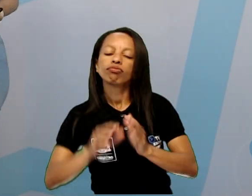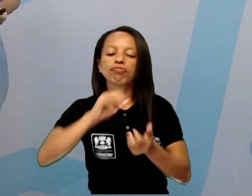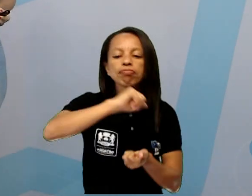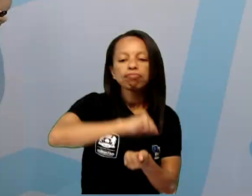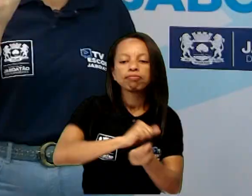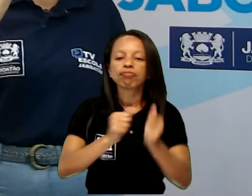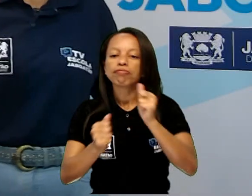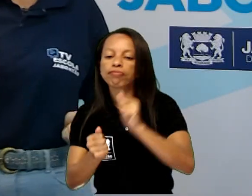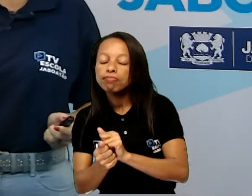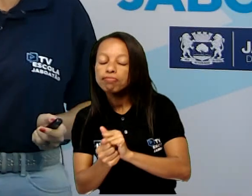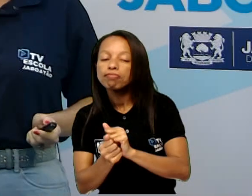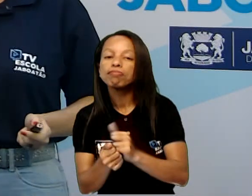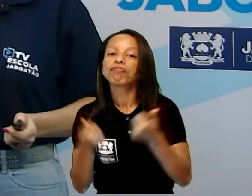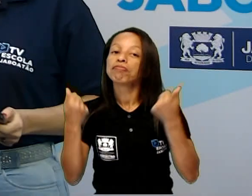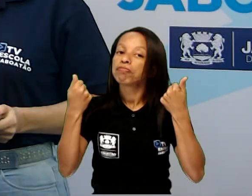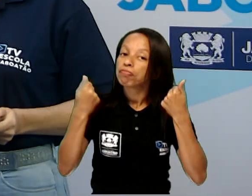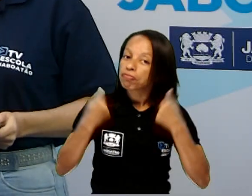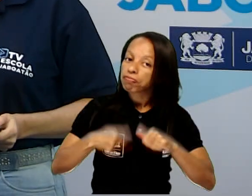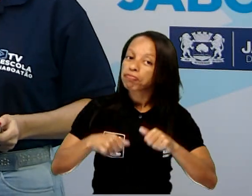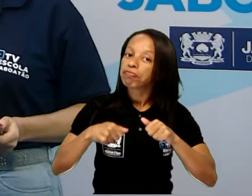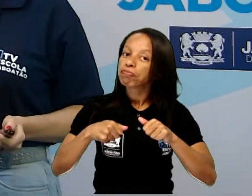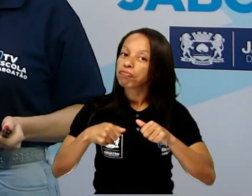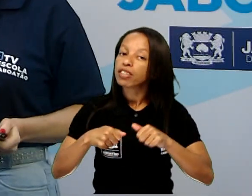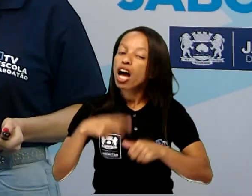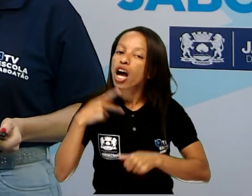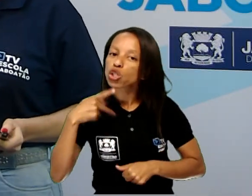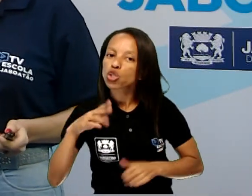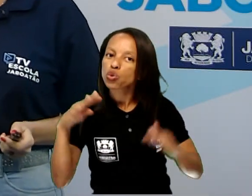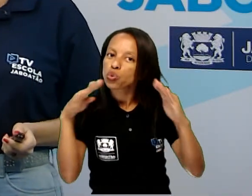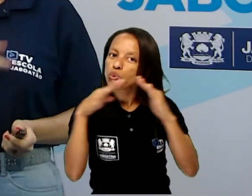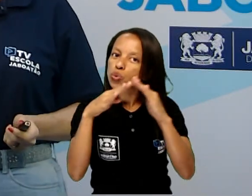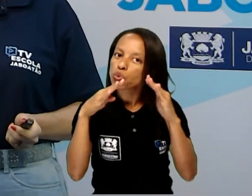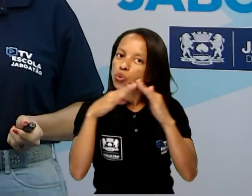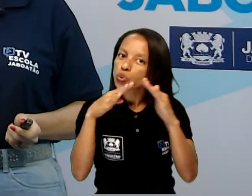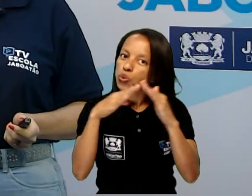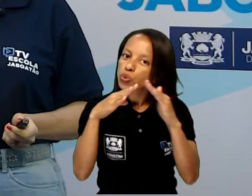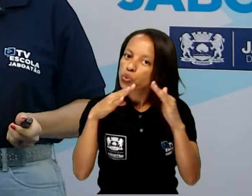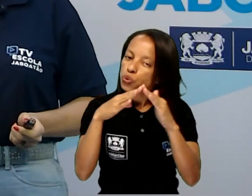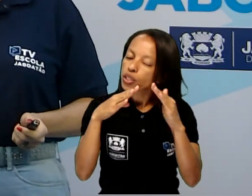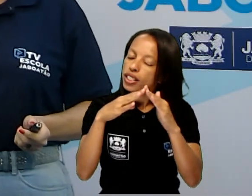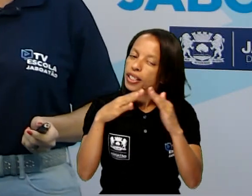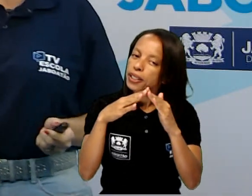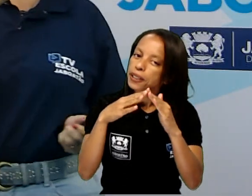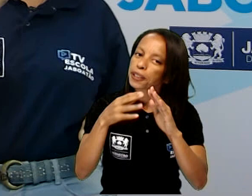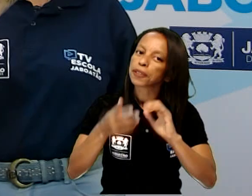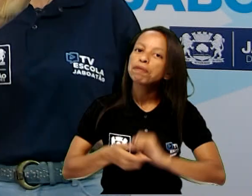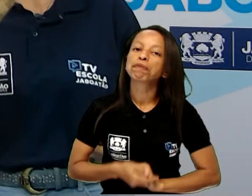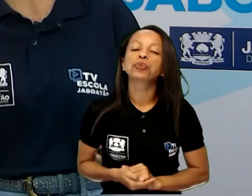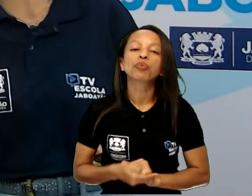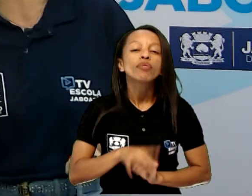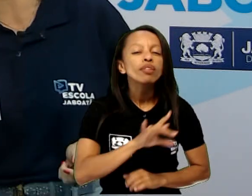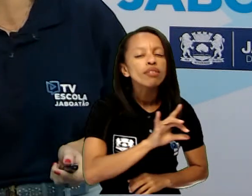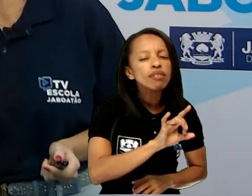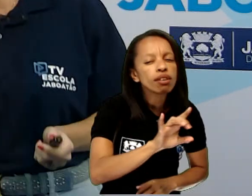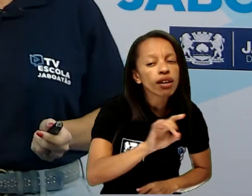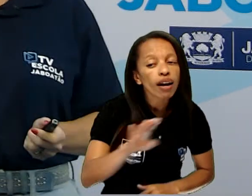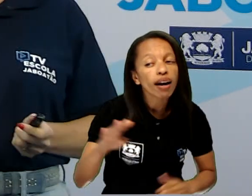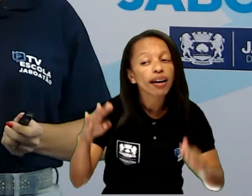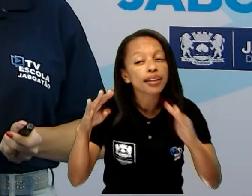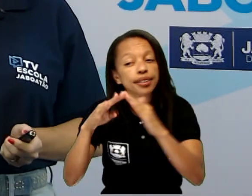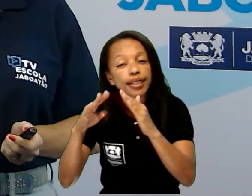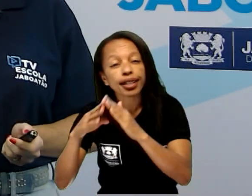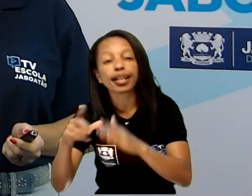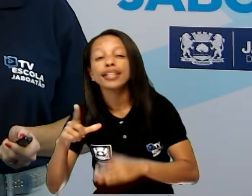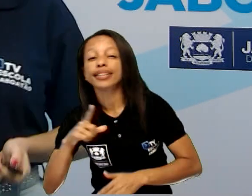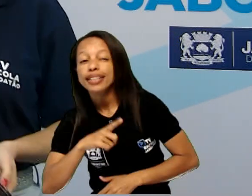necessidades da sua casa. Isso foram algumas prevenções que eu mostrei em linhas gerais. Mas cada casa tem um